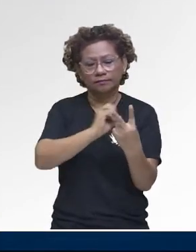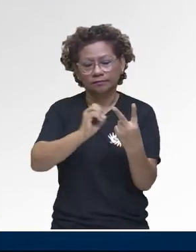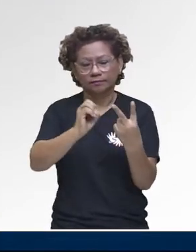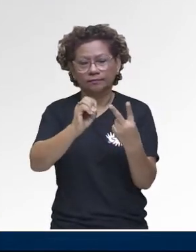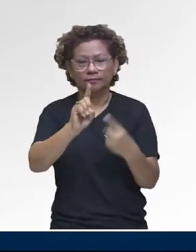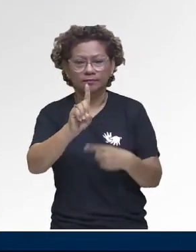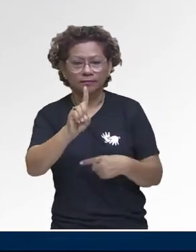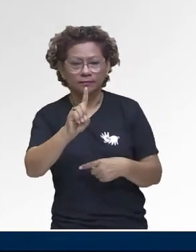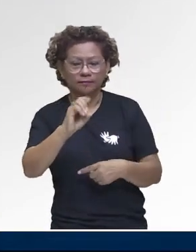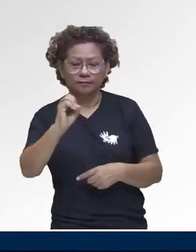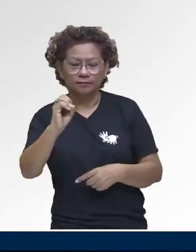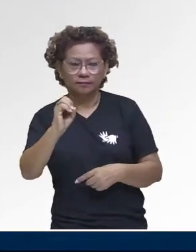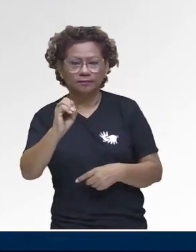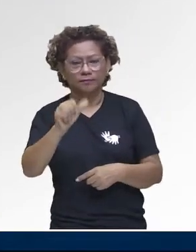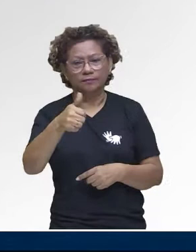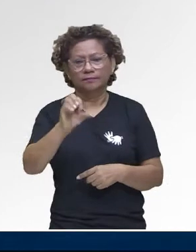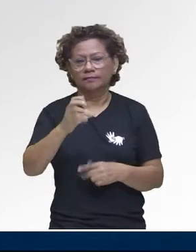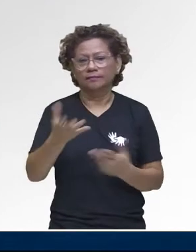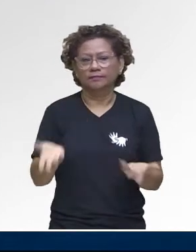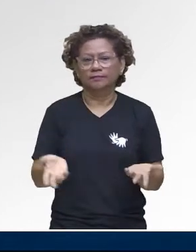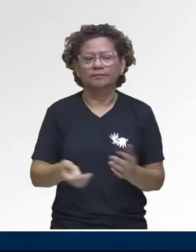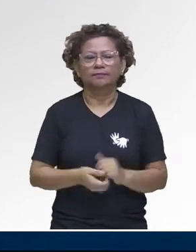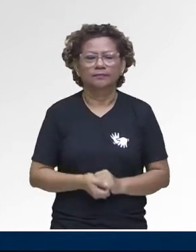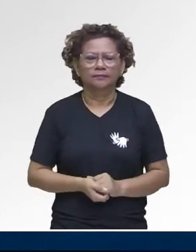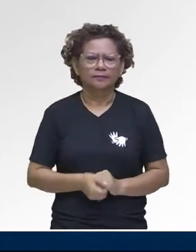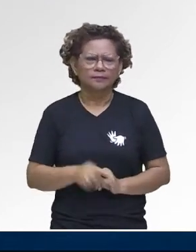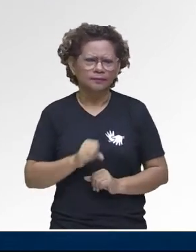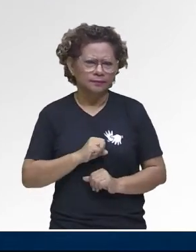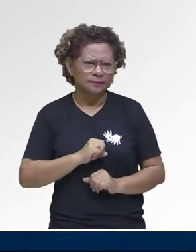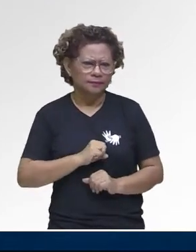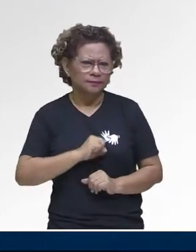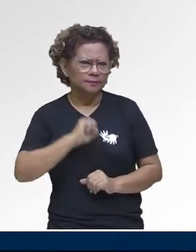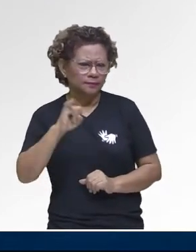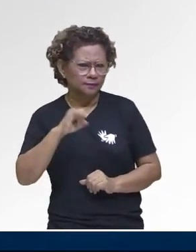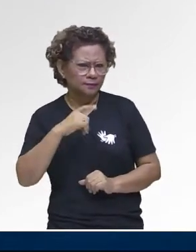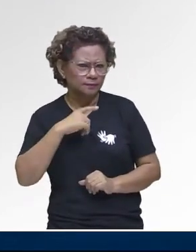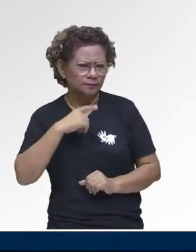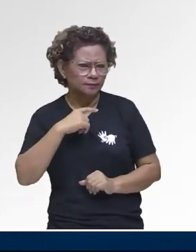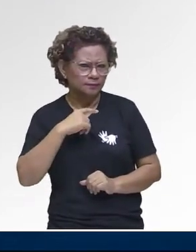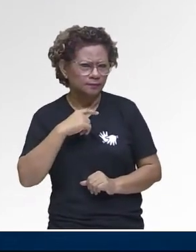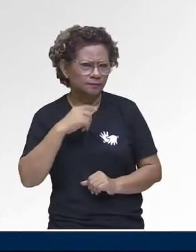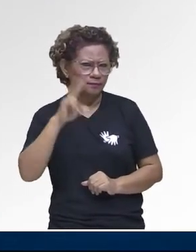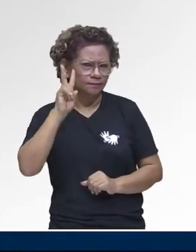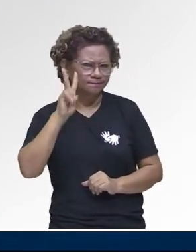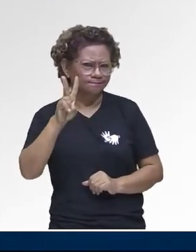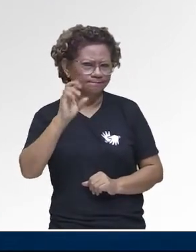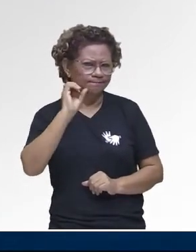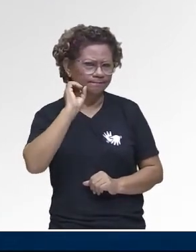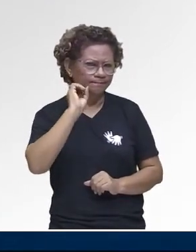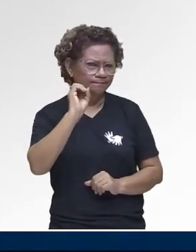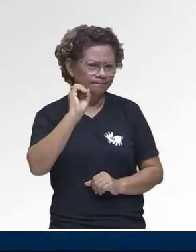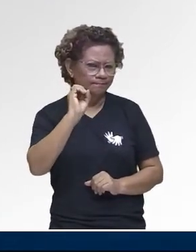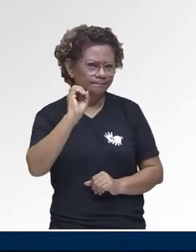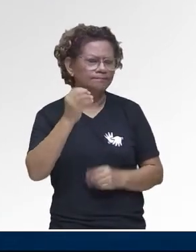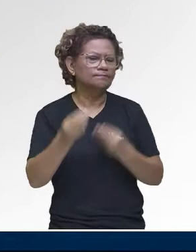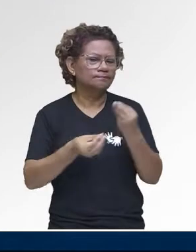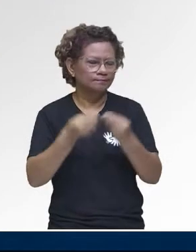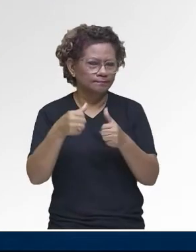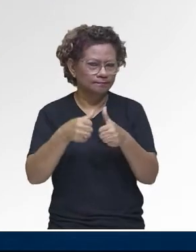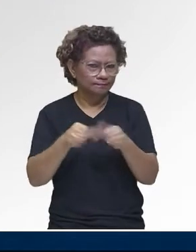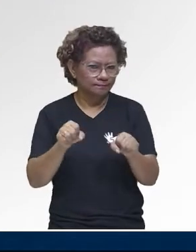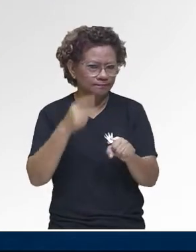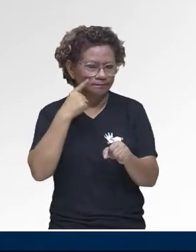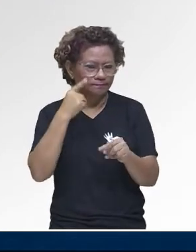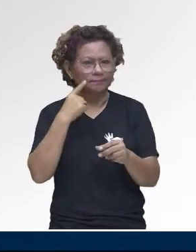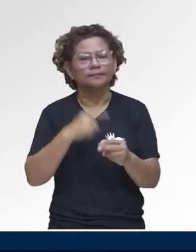por exemplo, o número, olha só, 0,05. Como seria a representação fracionária desse